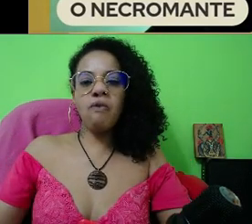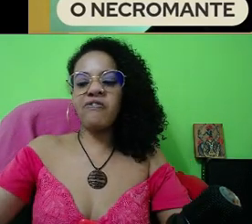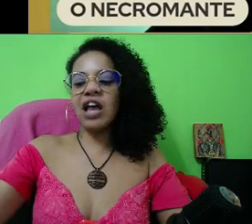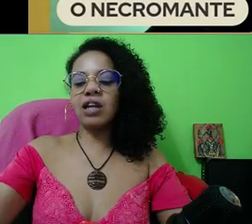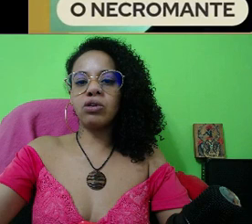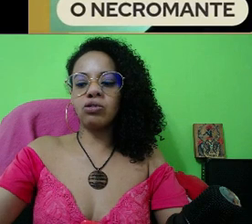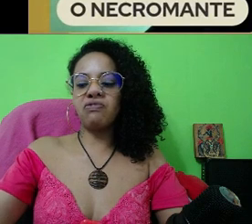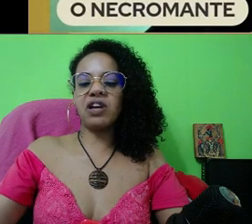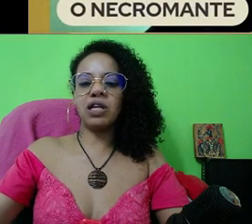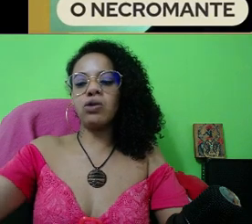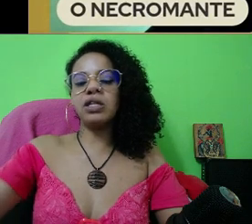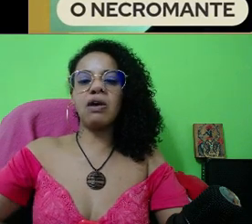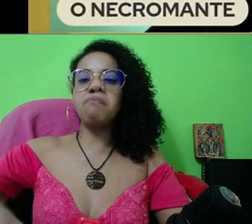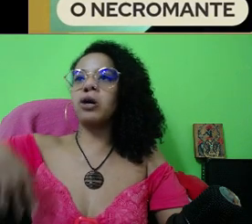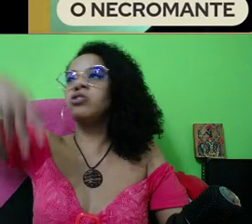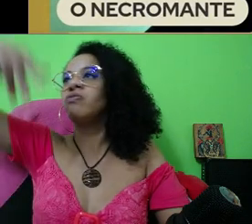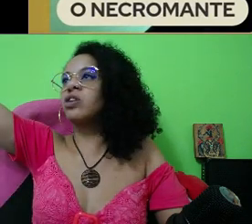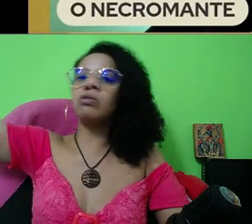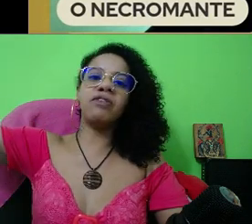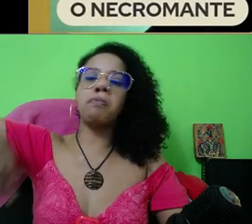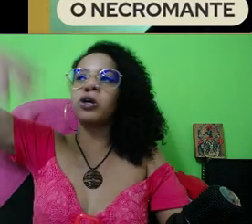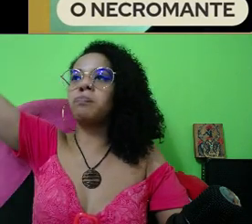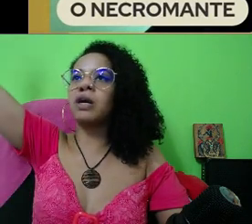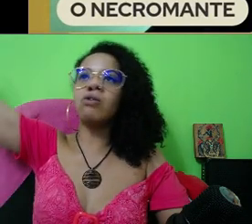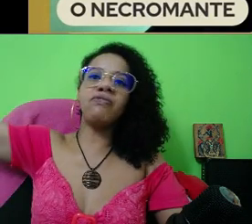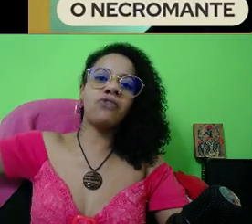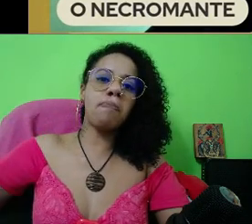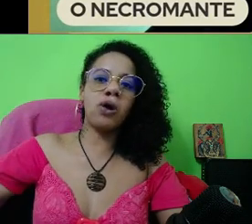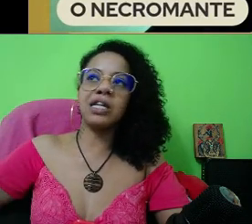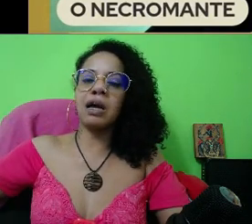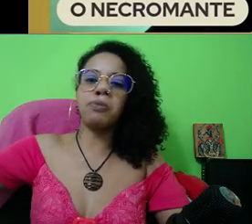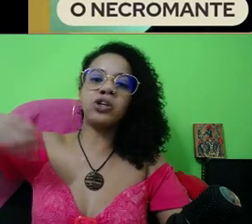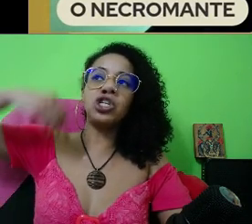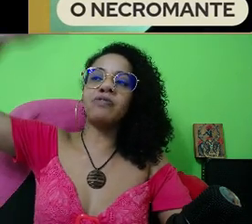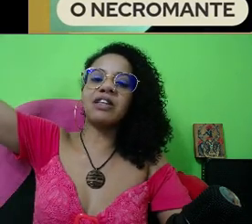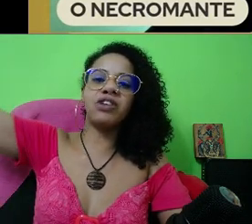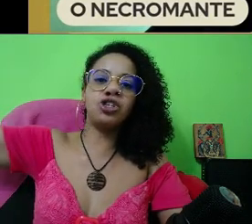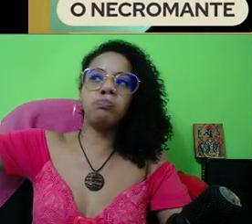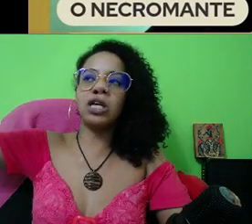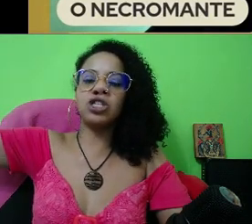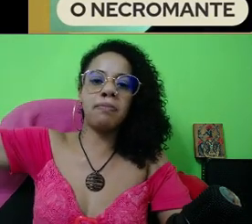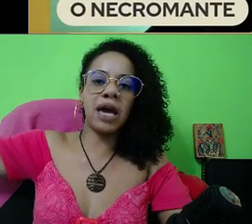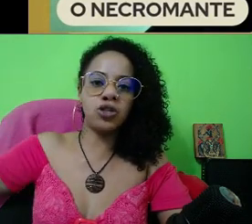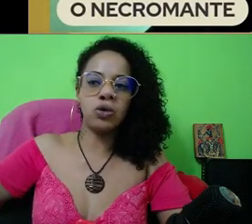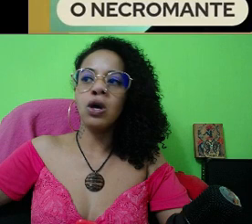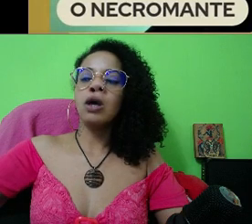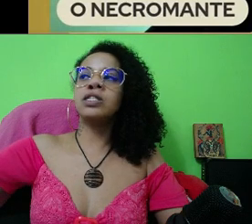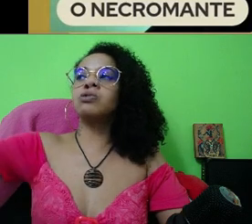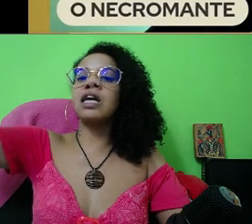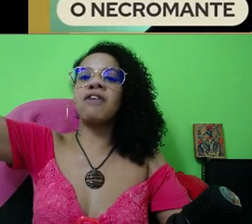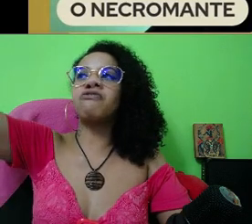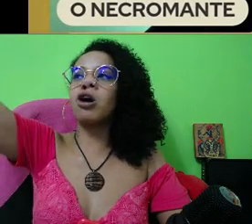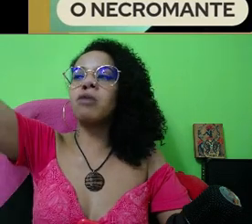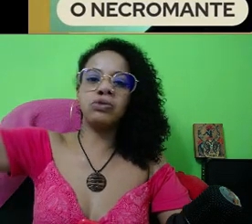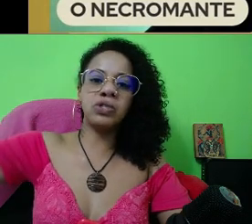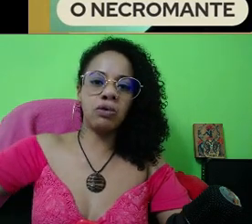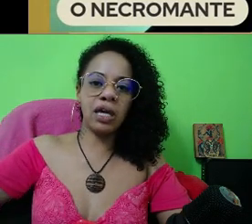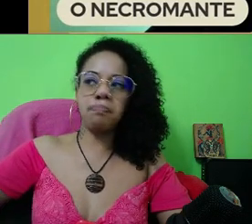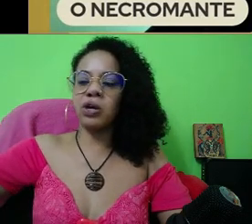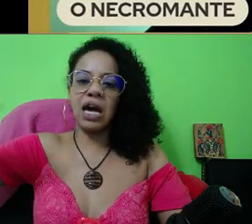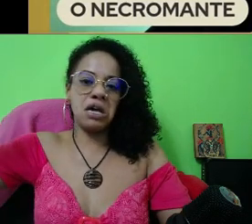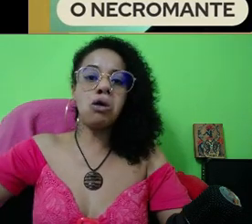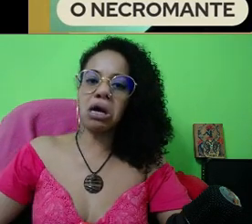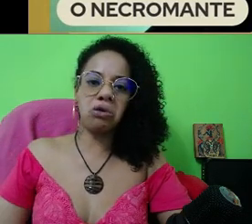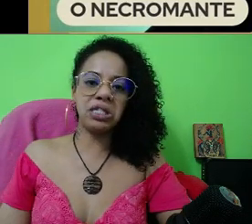ou fala do que eu tô falando ou então pode vir com o livro pode pegar o que for daqui a pouco a gente vai estar falando de bula de remédio se eu sei a fórmula